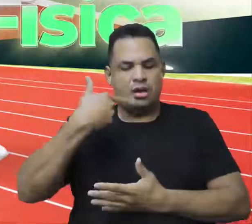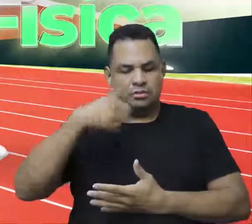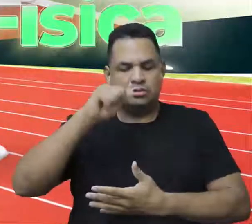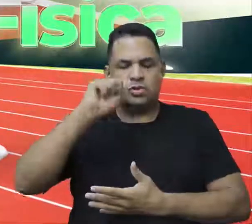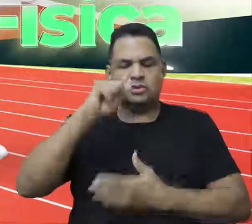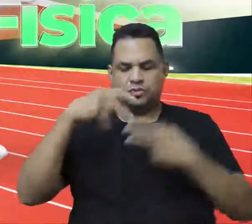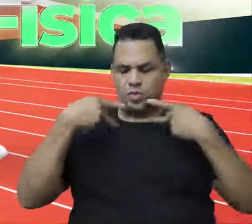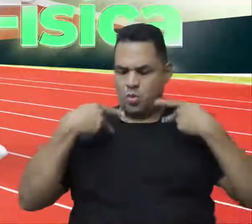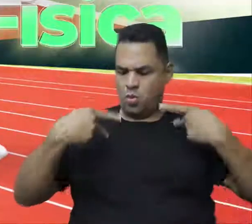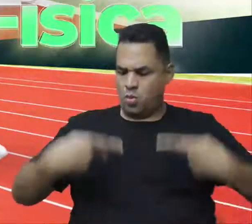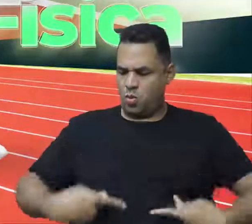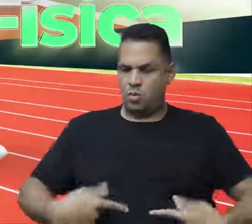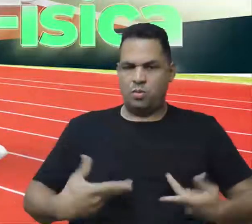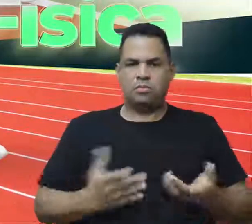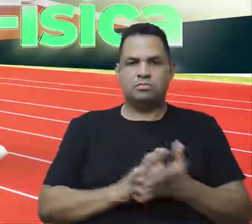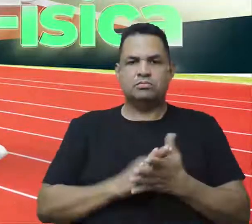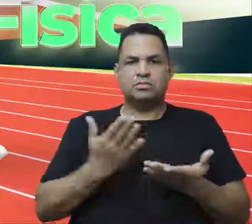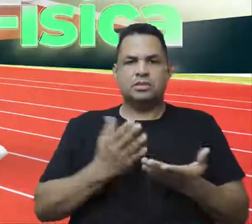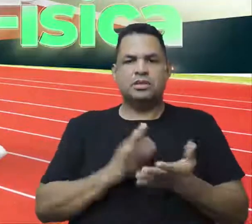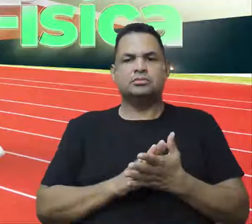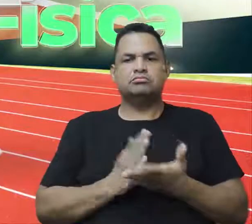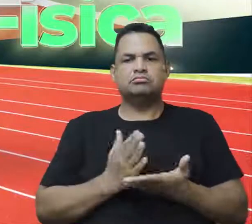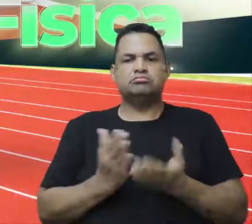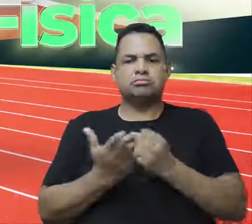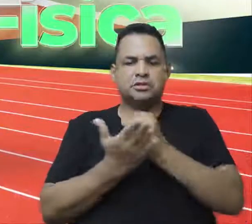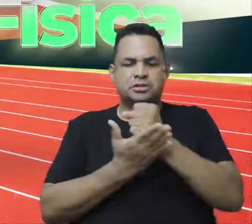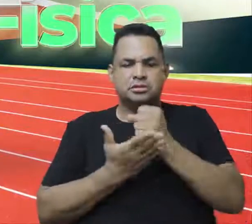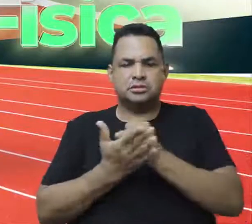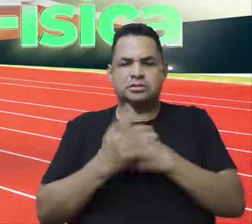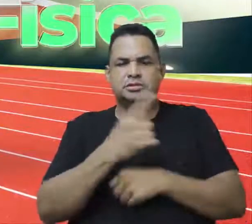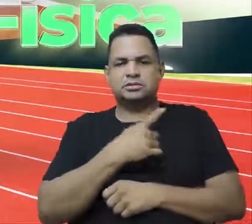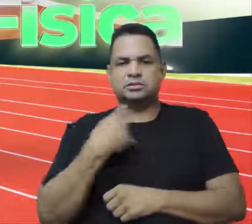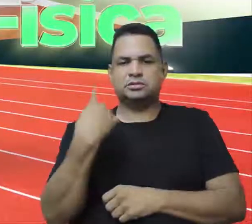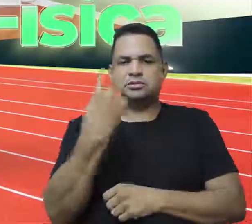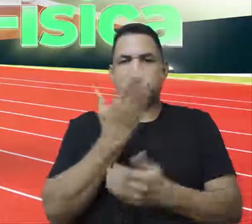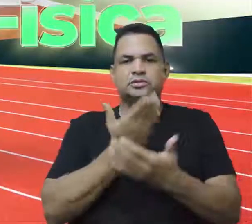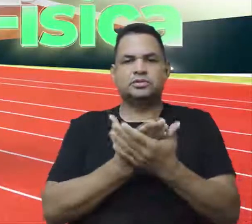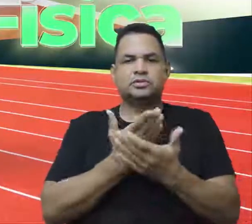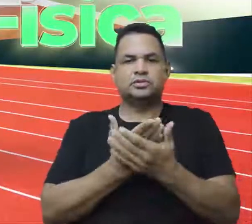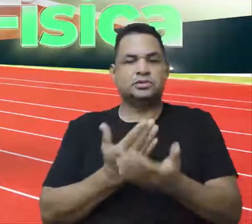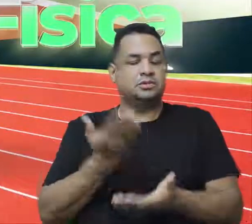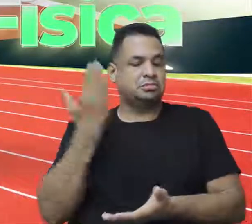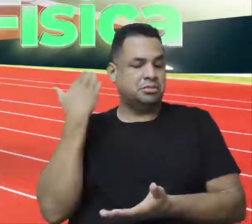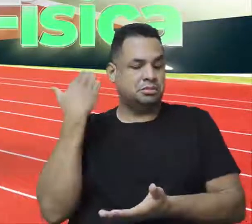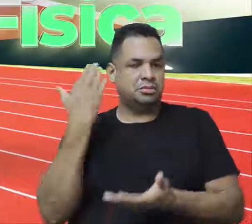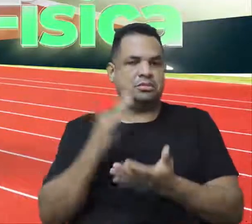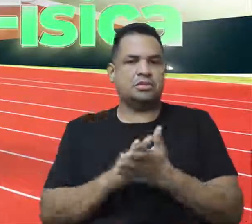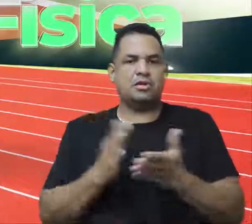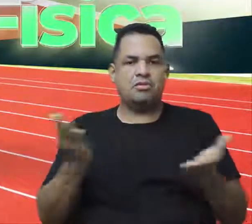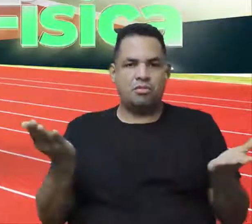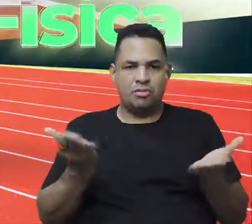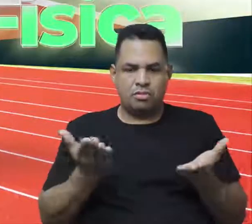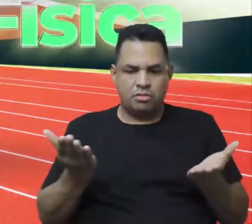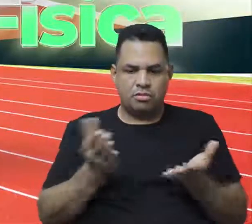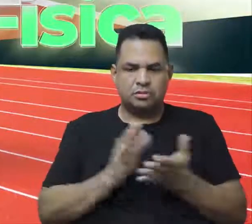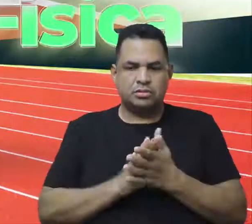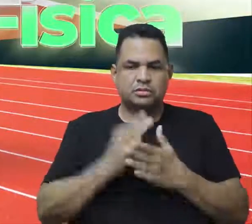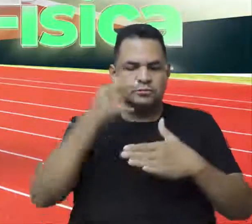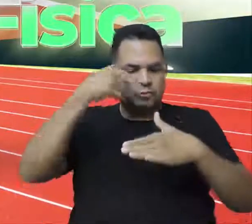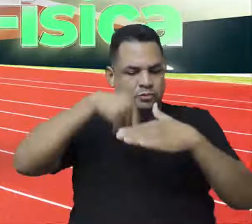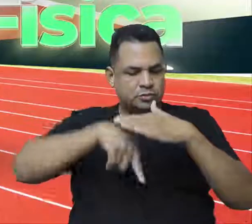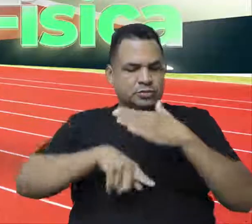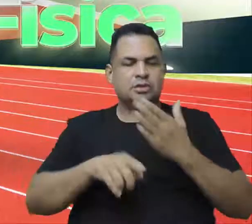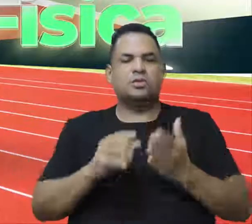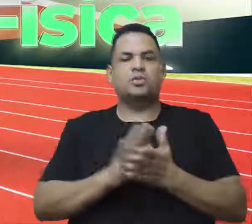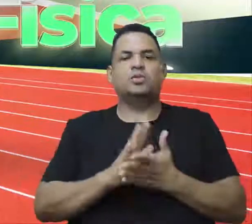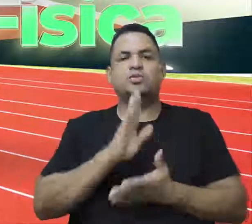corporal, que é um dos fundamentos, né, professora, que nós estudamos na aula passada. Perfeito. E agora nós vamos aprofundar um